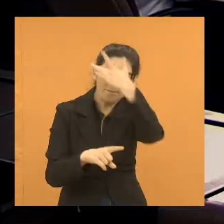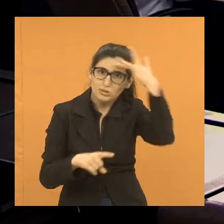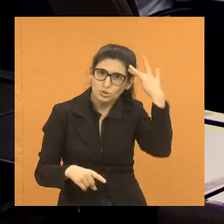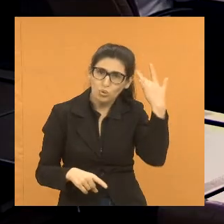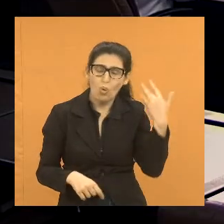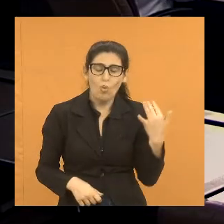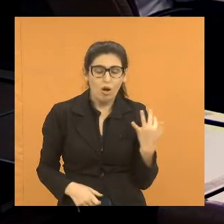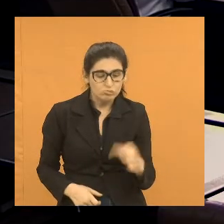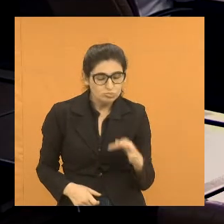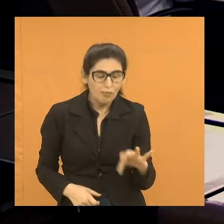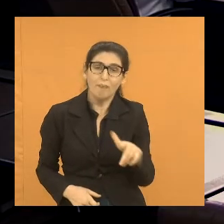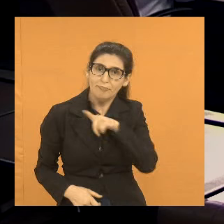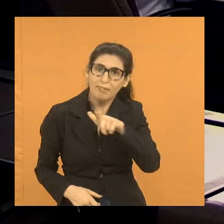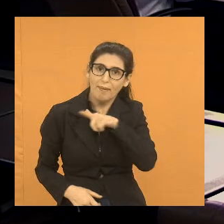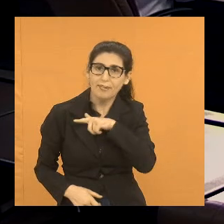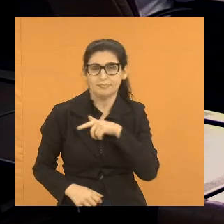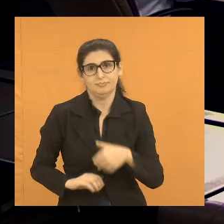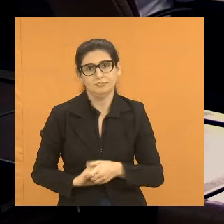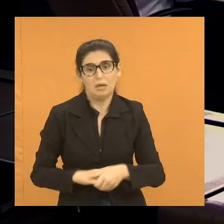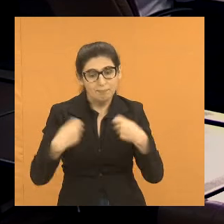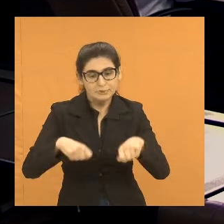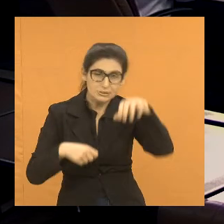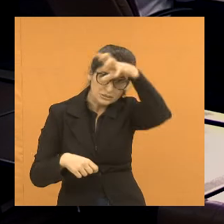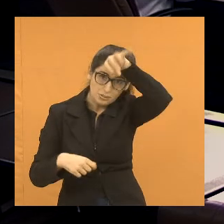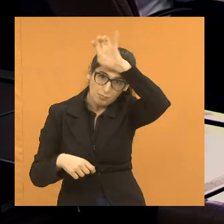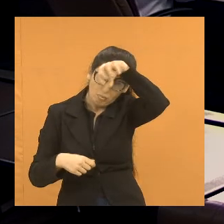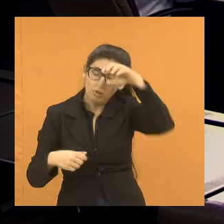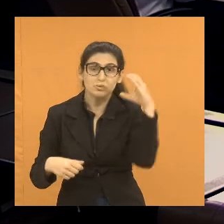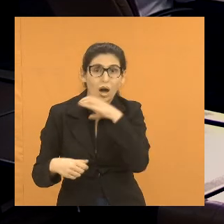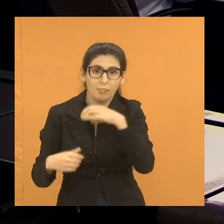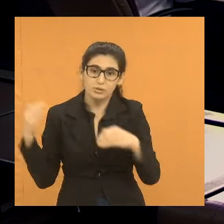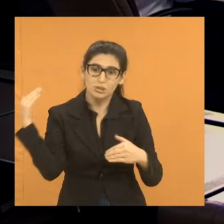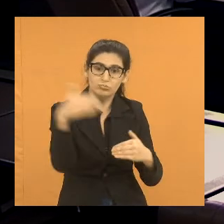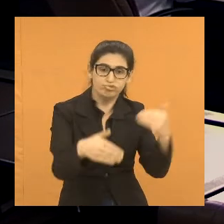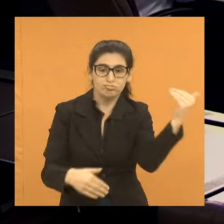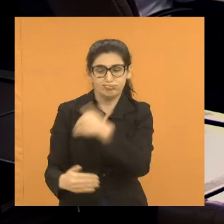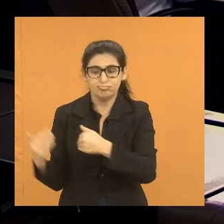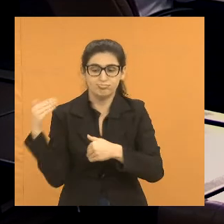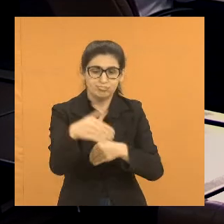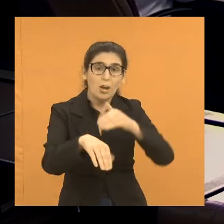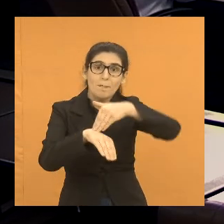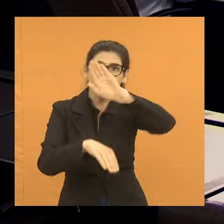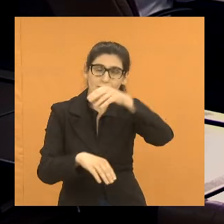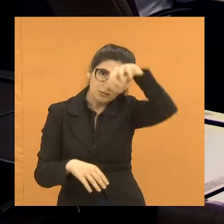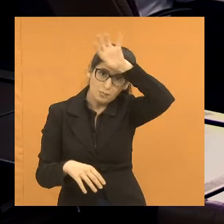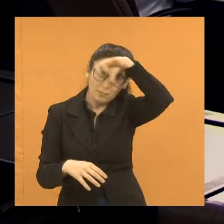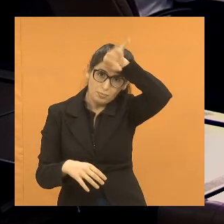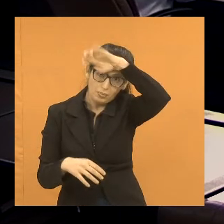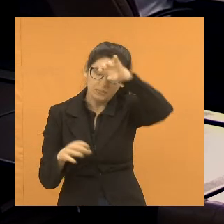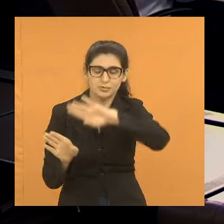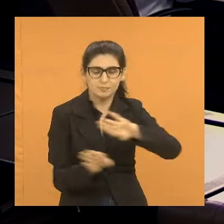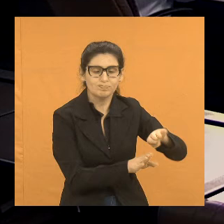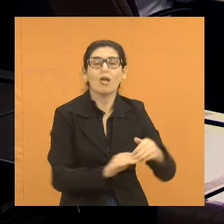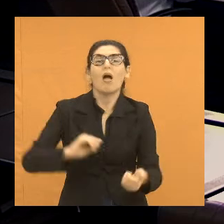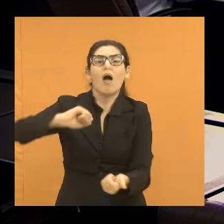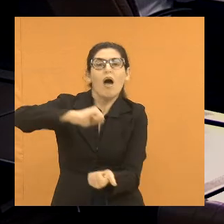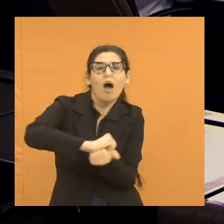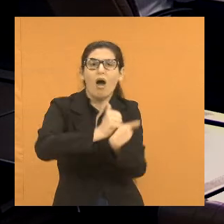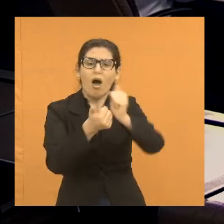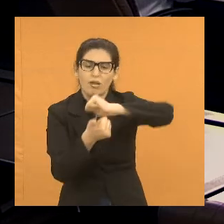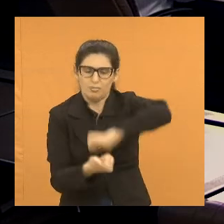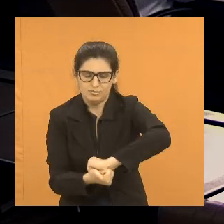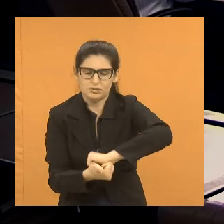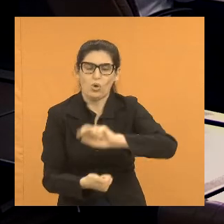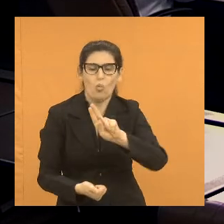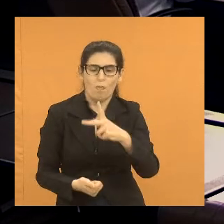Então, vou aproveitar e falar duas coisas em relação a isso. Primeiro, que a gente tem... houve um tempo de adaptação do UPA